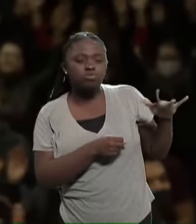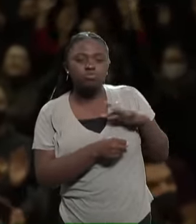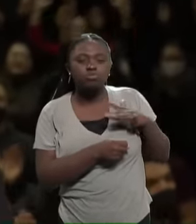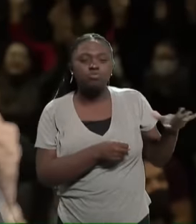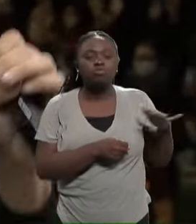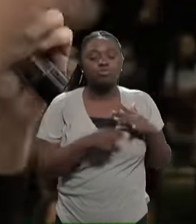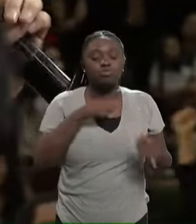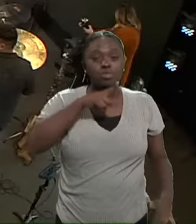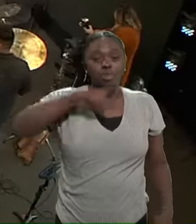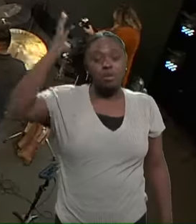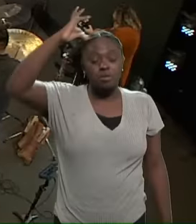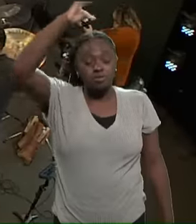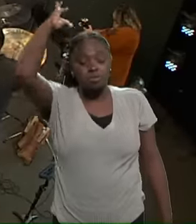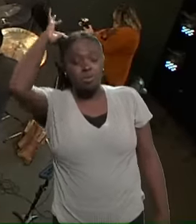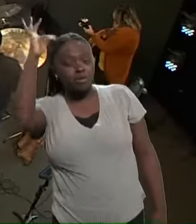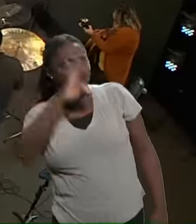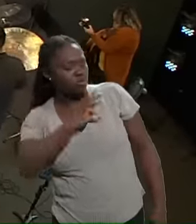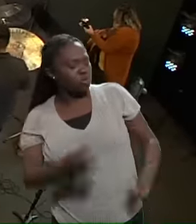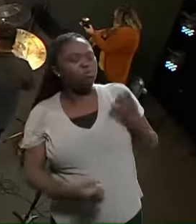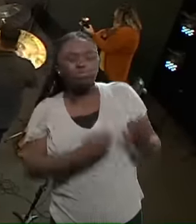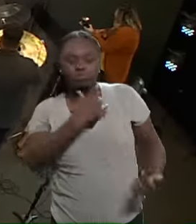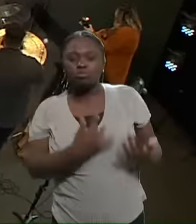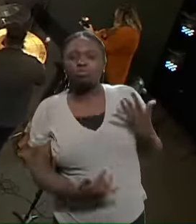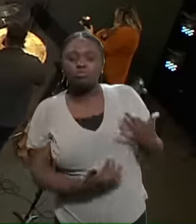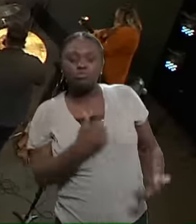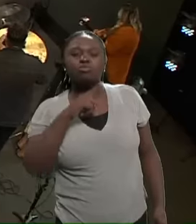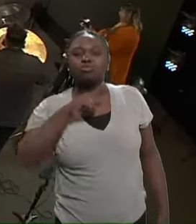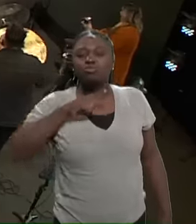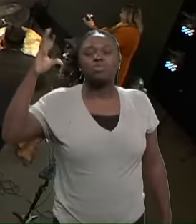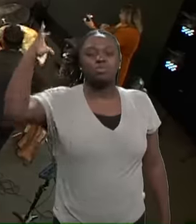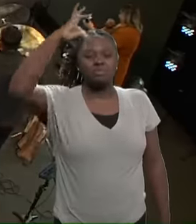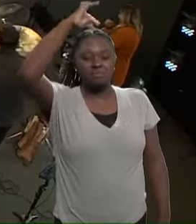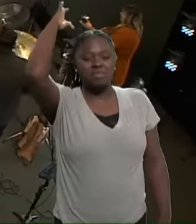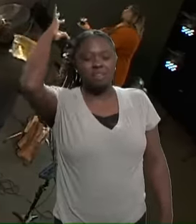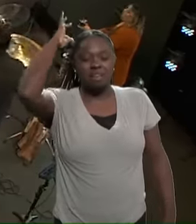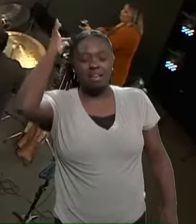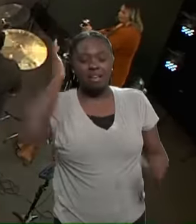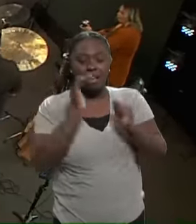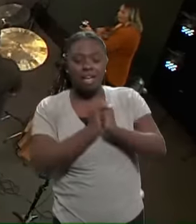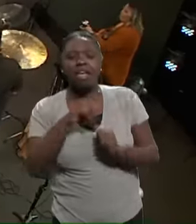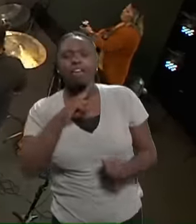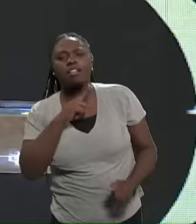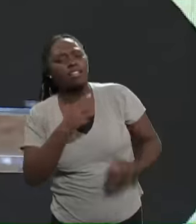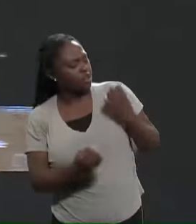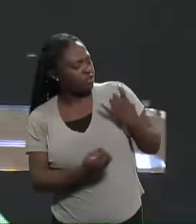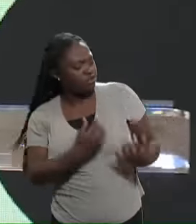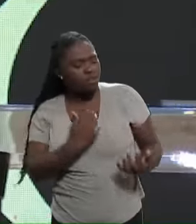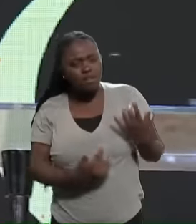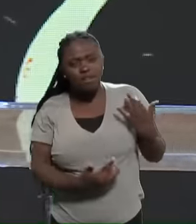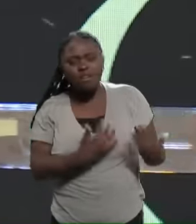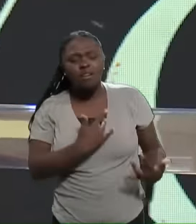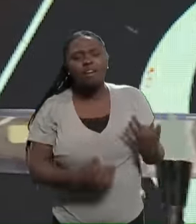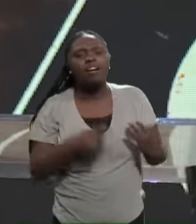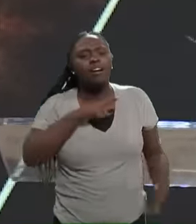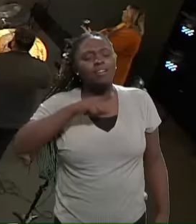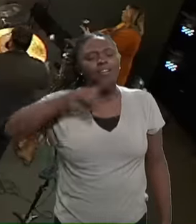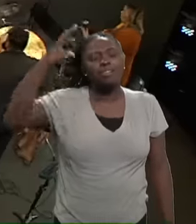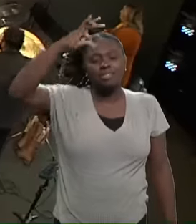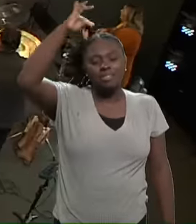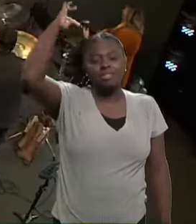Espírito, tem fogo, tem Espírito, tem fogo.